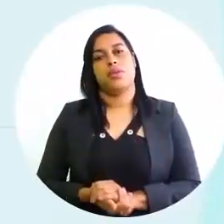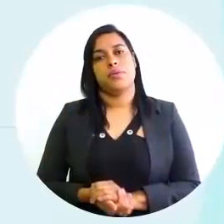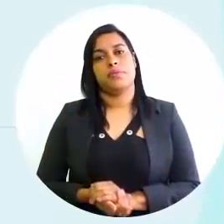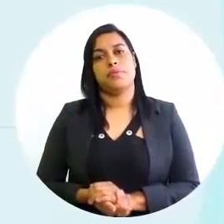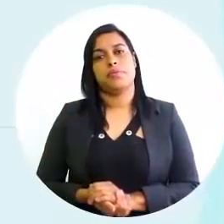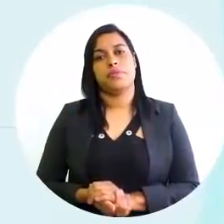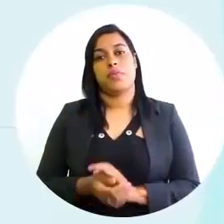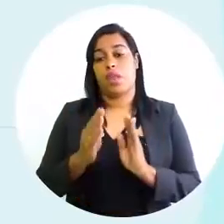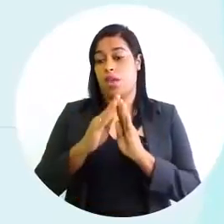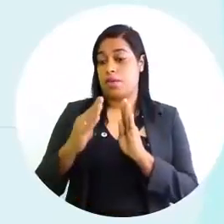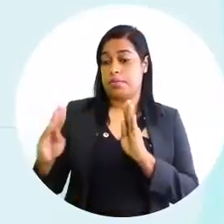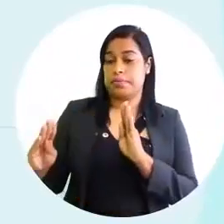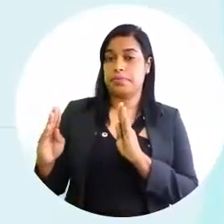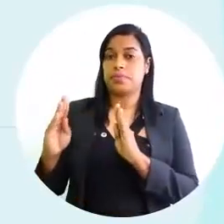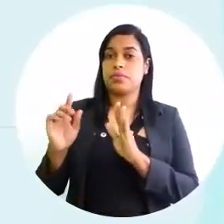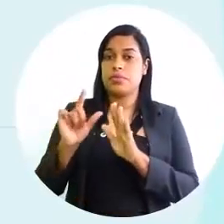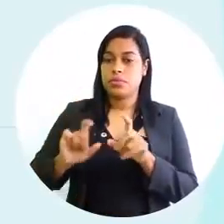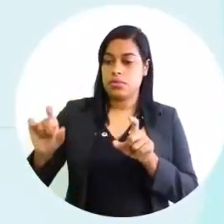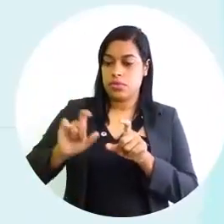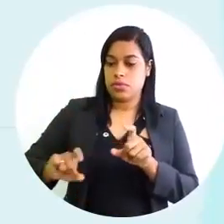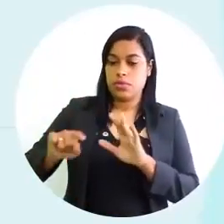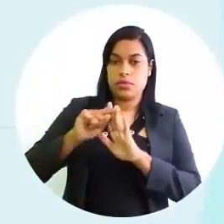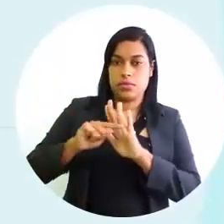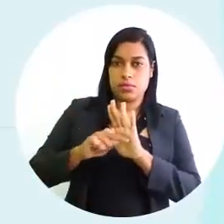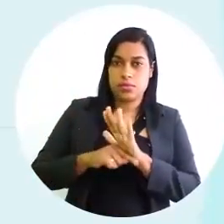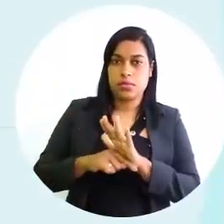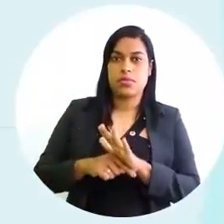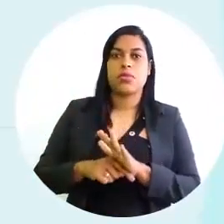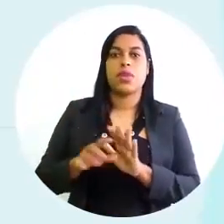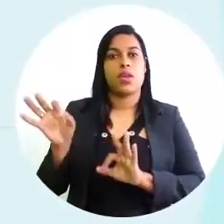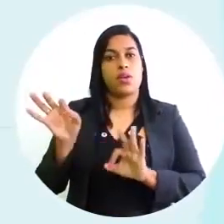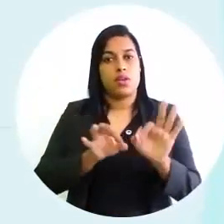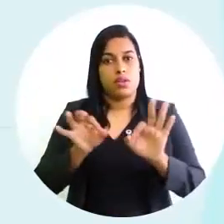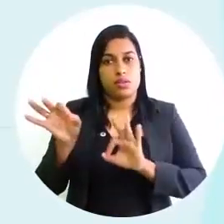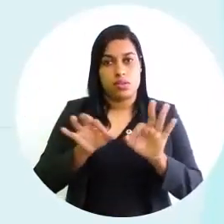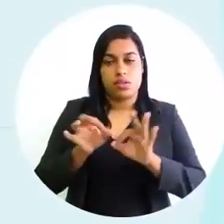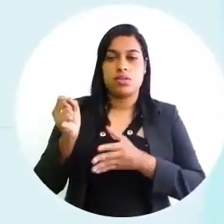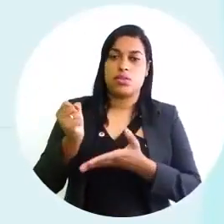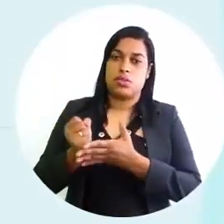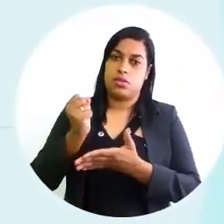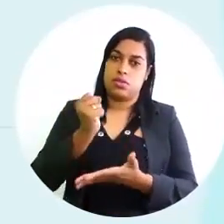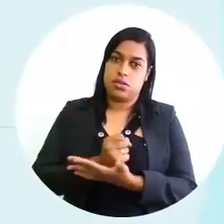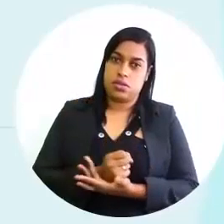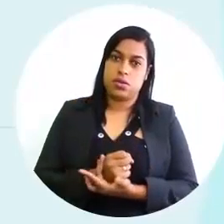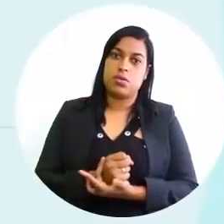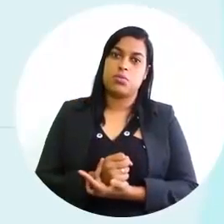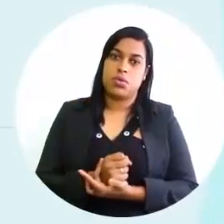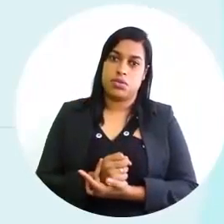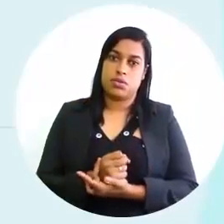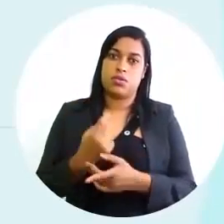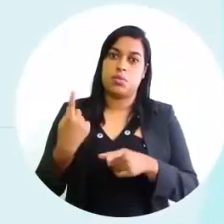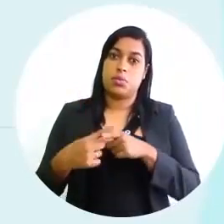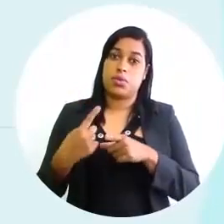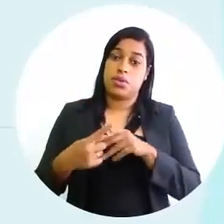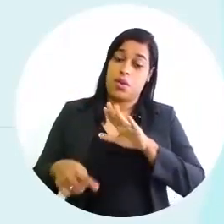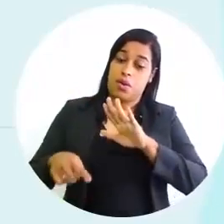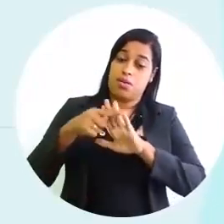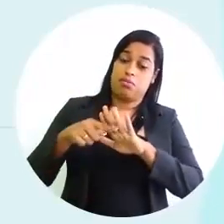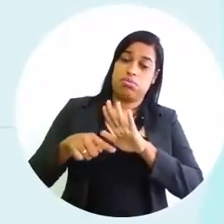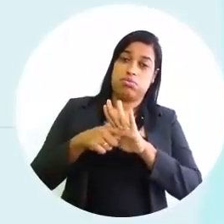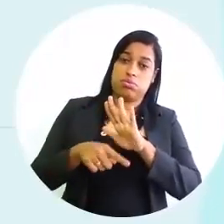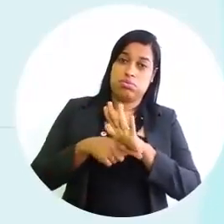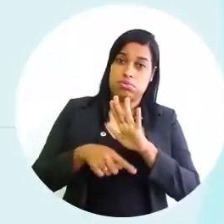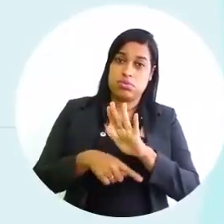classificações bibliográficas elas sirvam para o ponto de vista físico, para a organização física de documentos, pelo fato de ser uma lista de